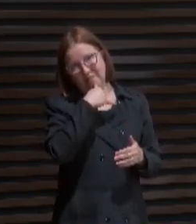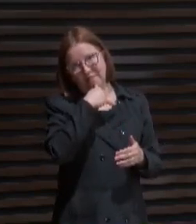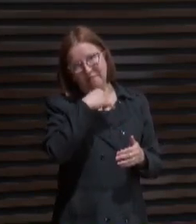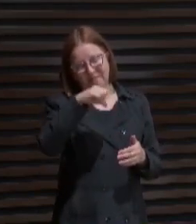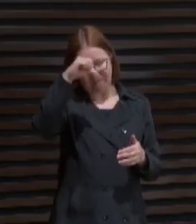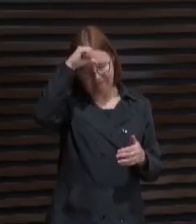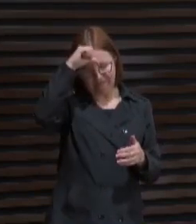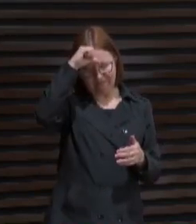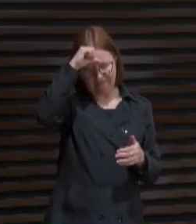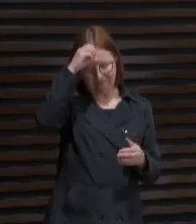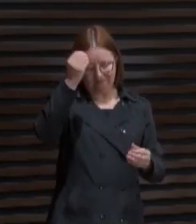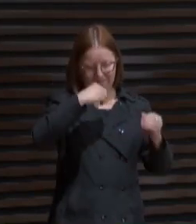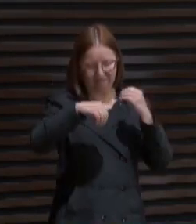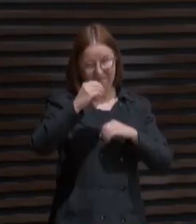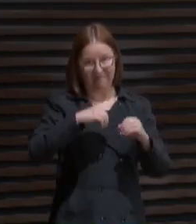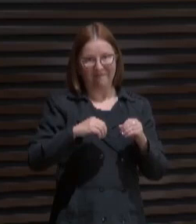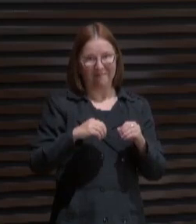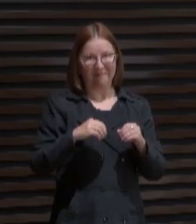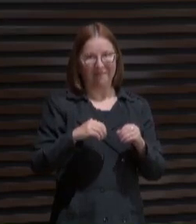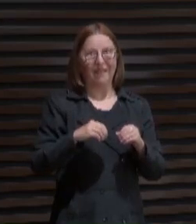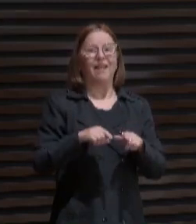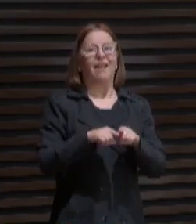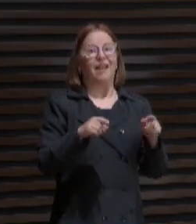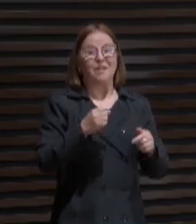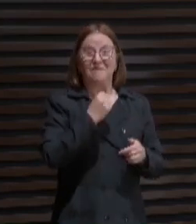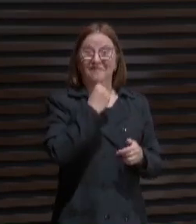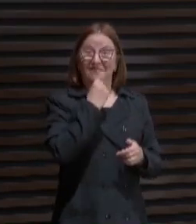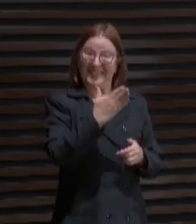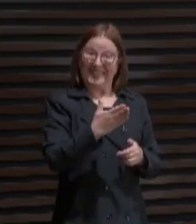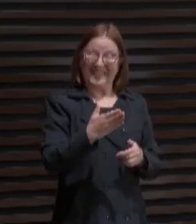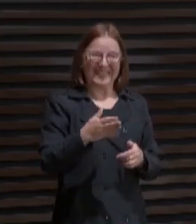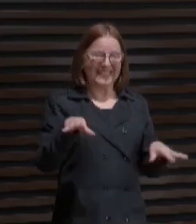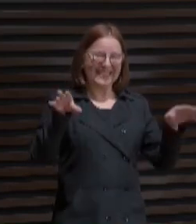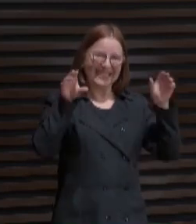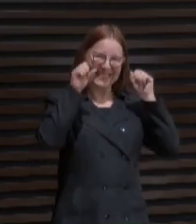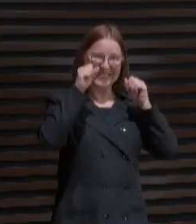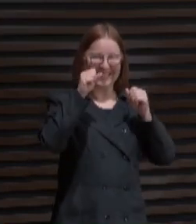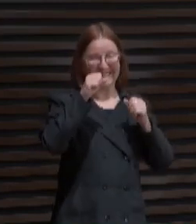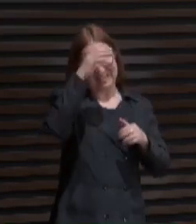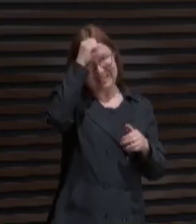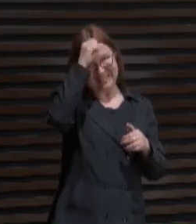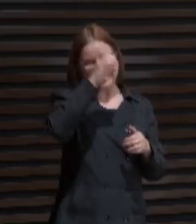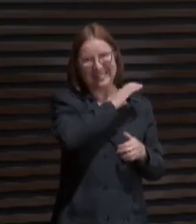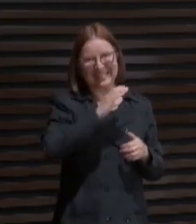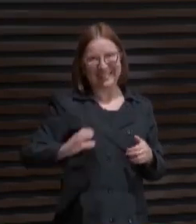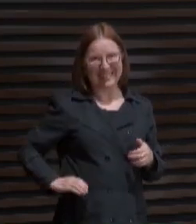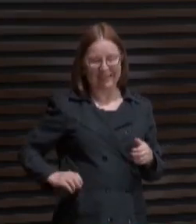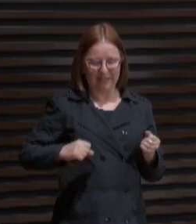E como é bom ouvir de Cristo que no